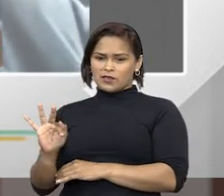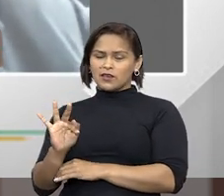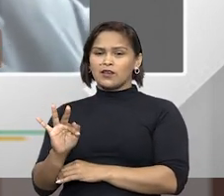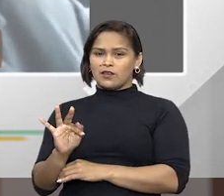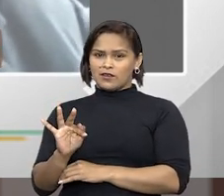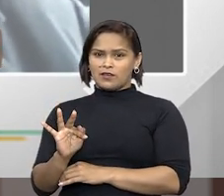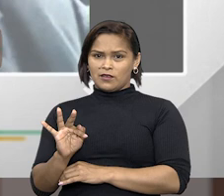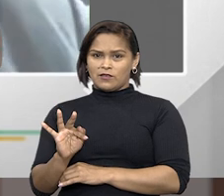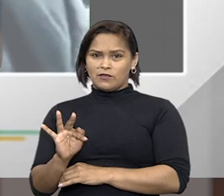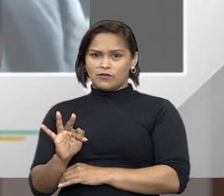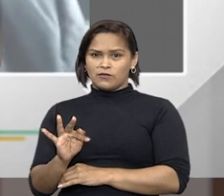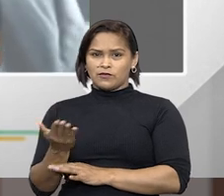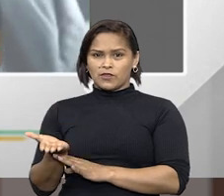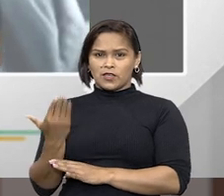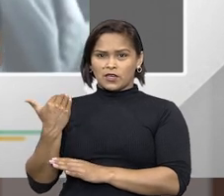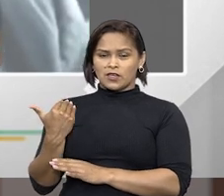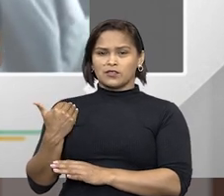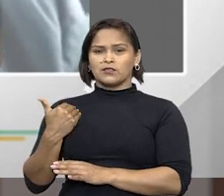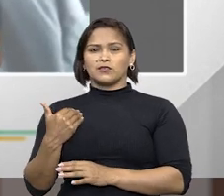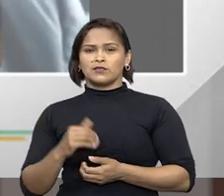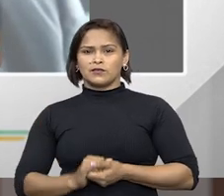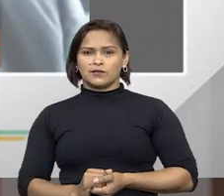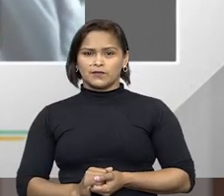Supremo Tribunal Federal até então.